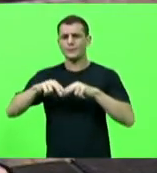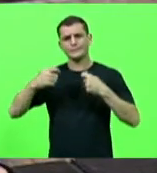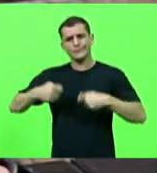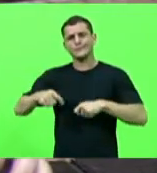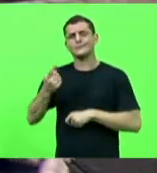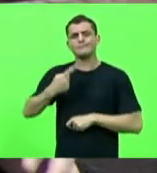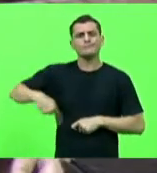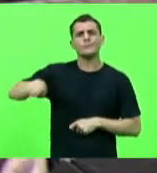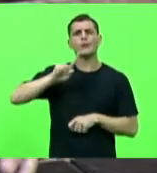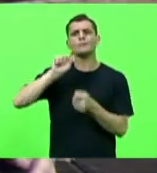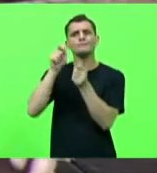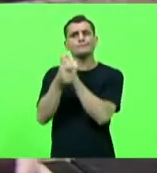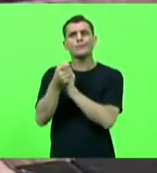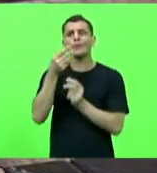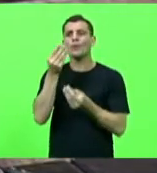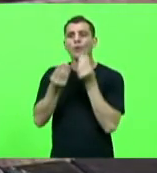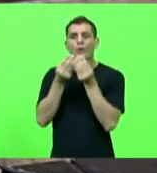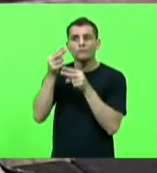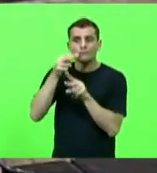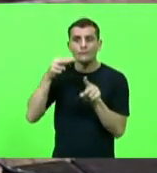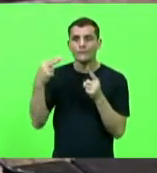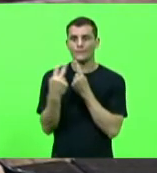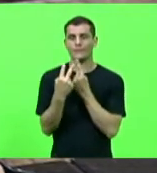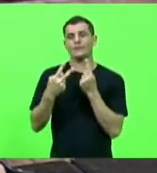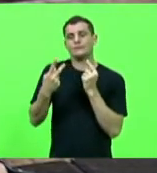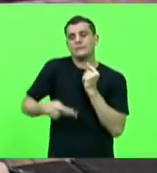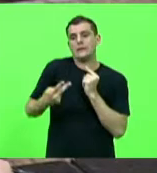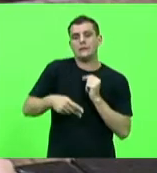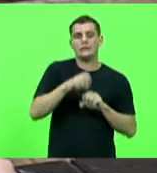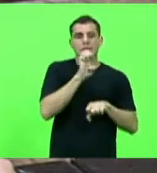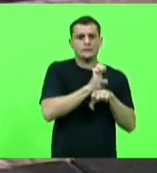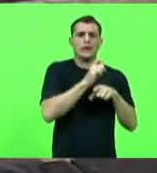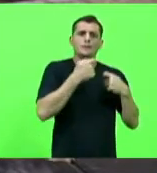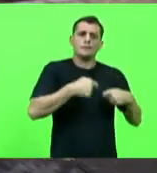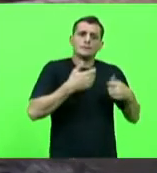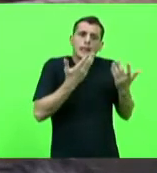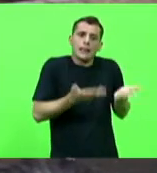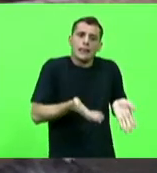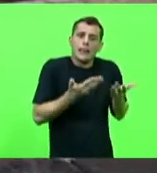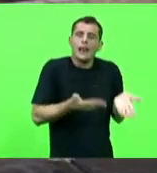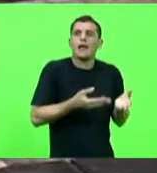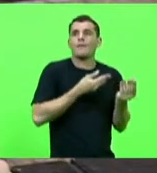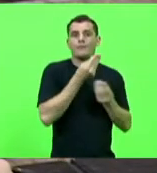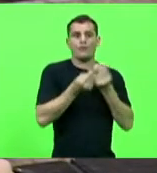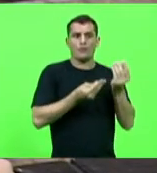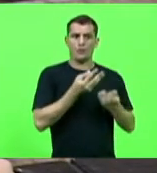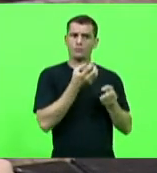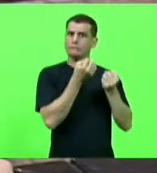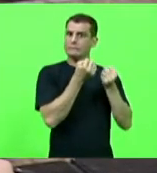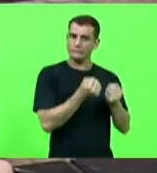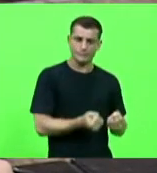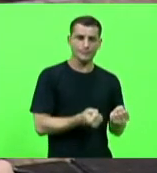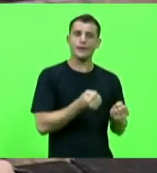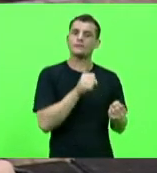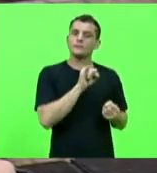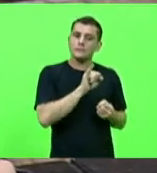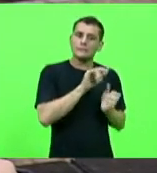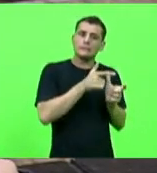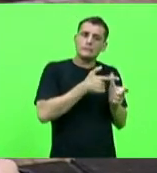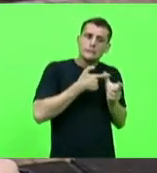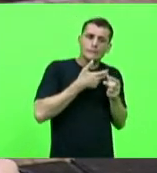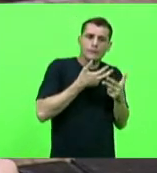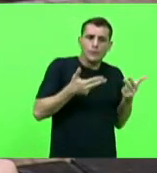Estado gastador e pesado para um Estado leve, porque esse peso incide principalmente nas